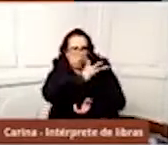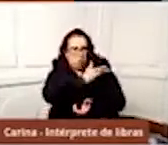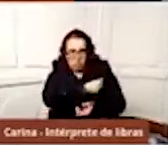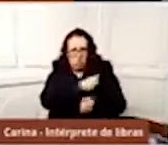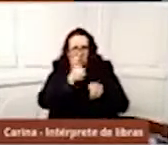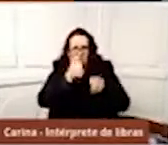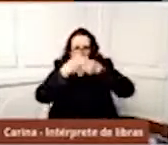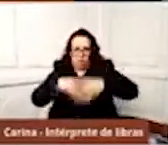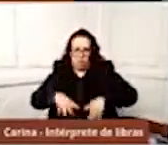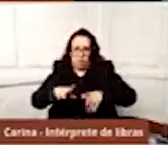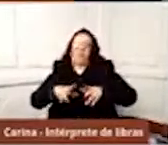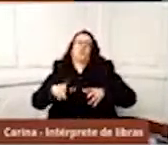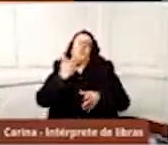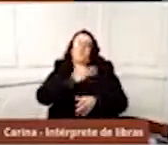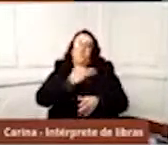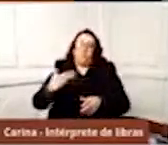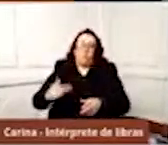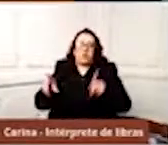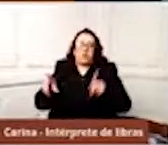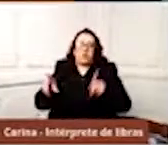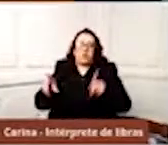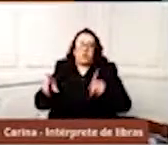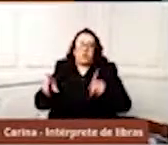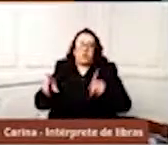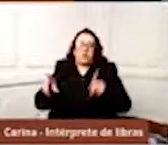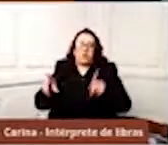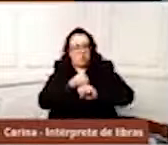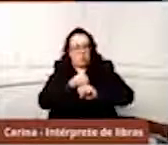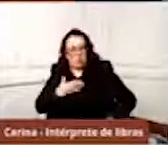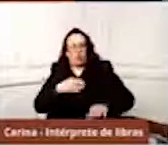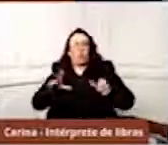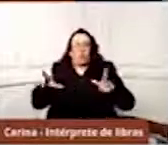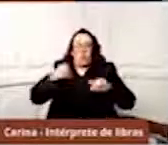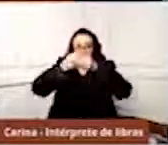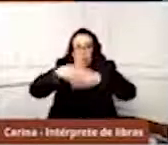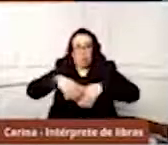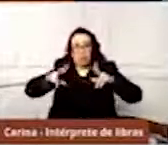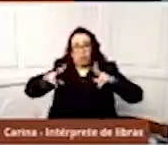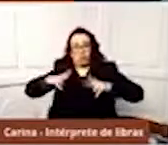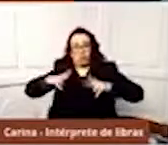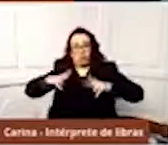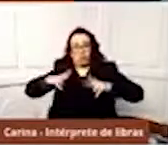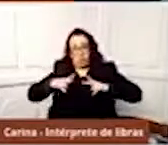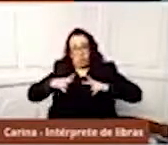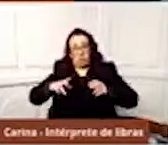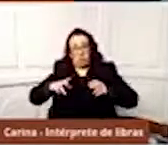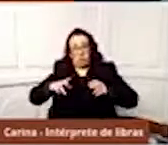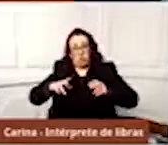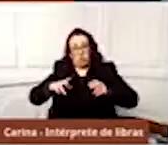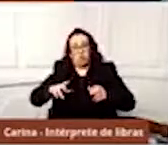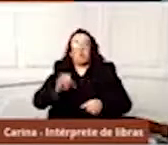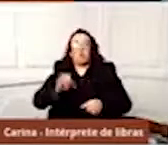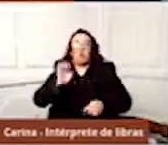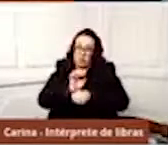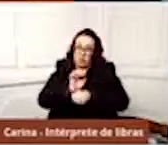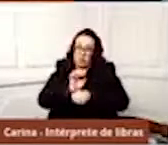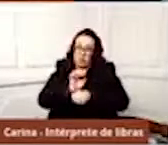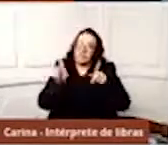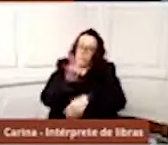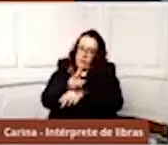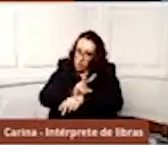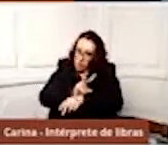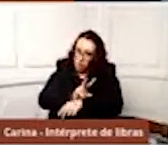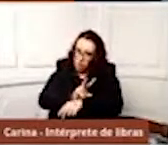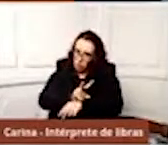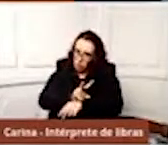na rede privada, né? Claro que o Estado aqui, ele é, além de regulador, ele é regulado. A gente também atua,